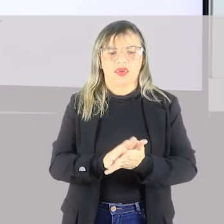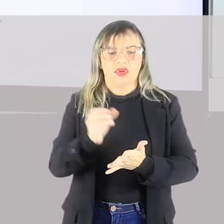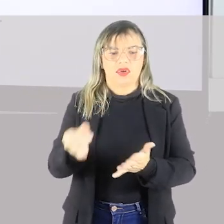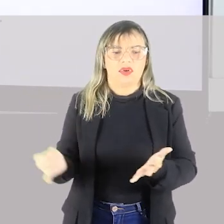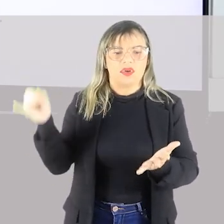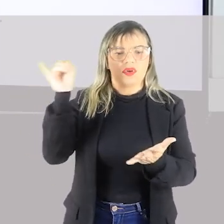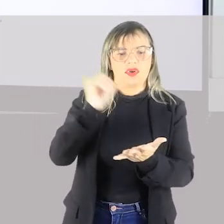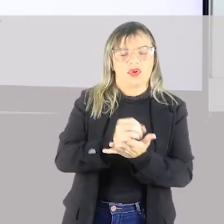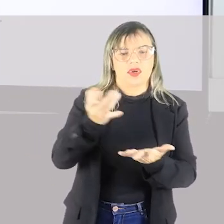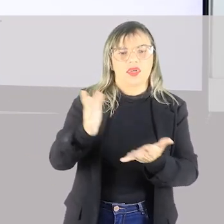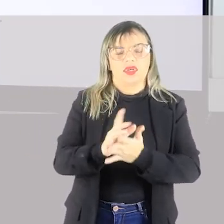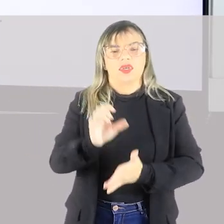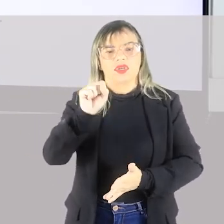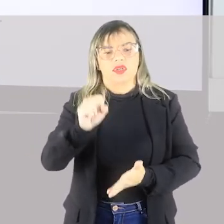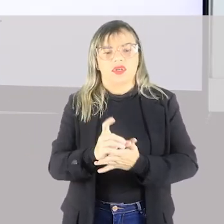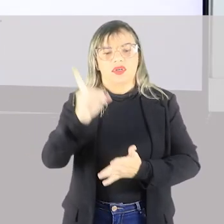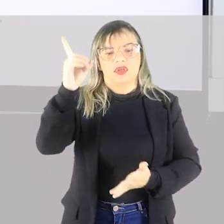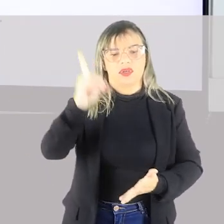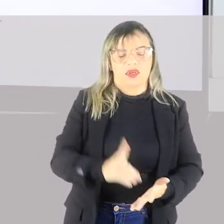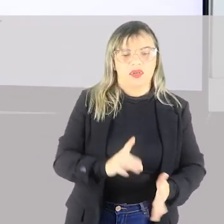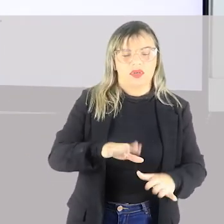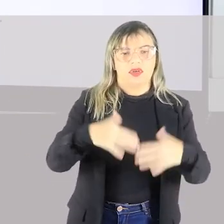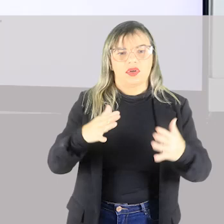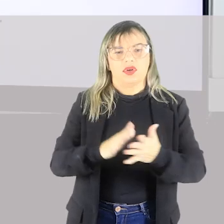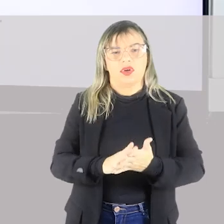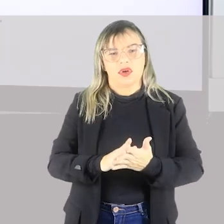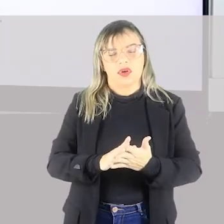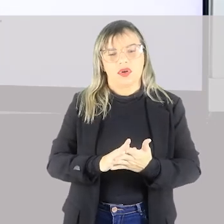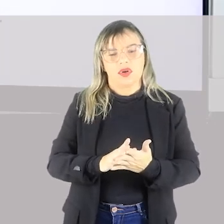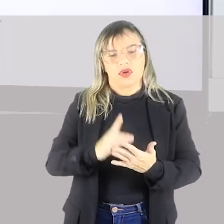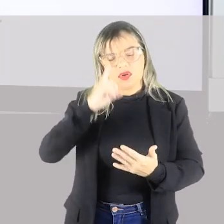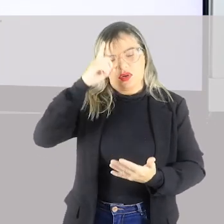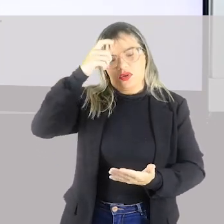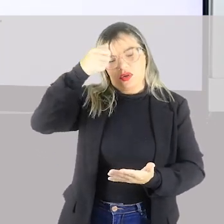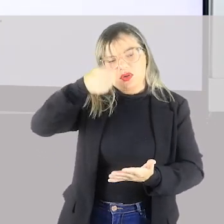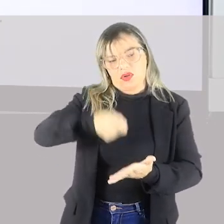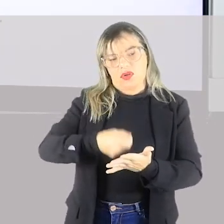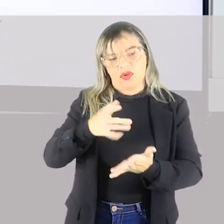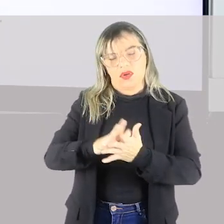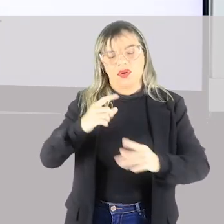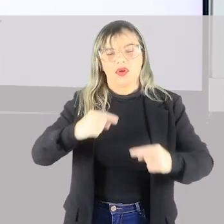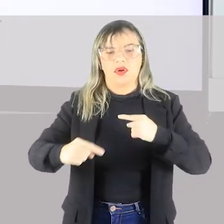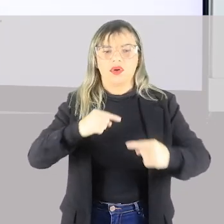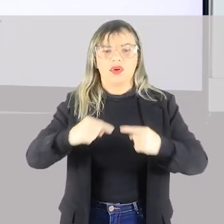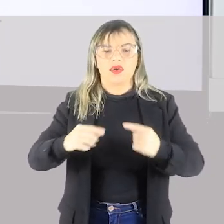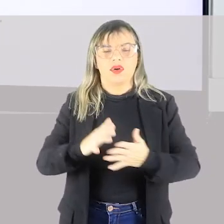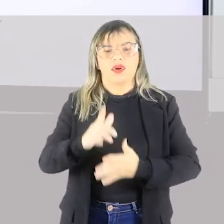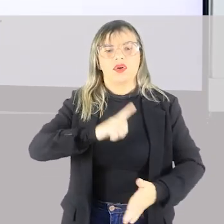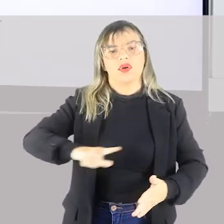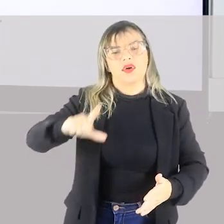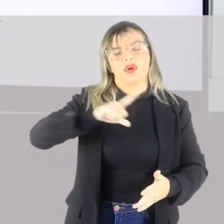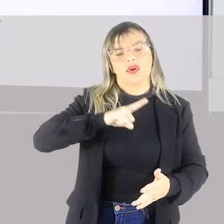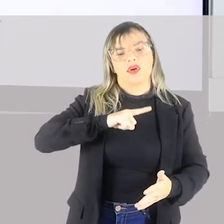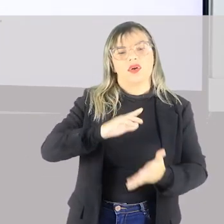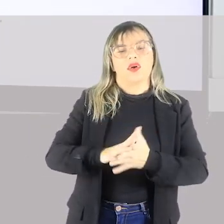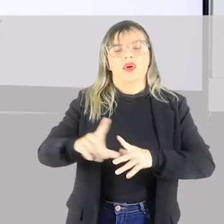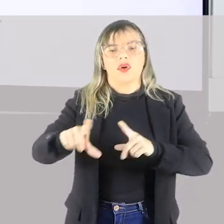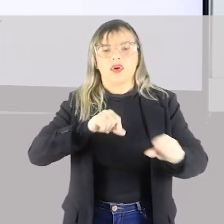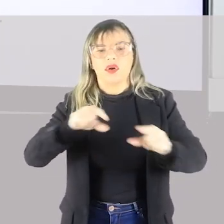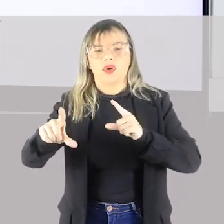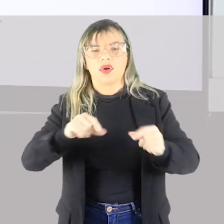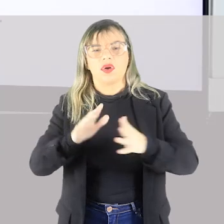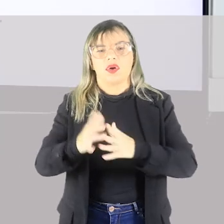falando sobre um direito de participar das decisões políticas, das pessoas terem conhecimento sobre a